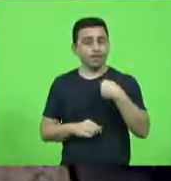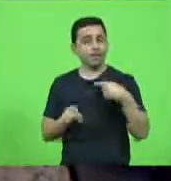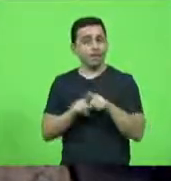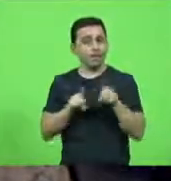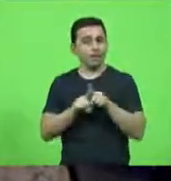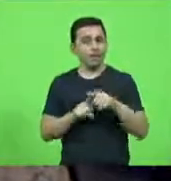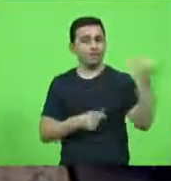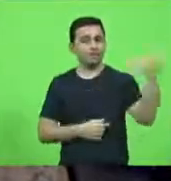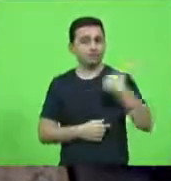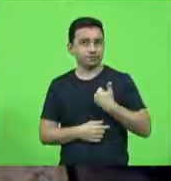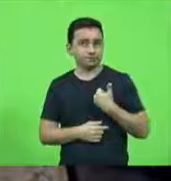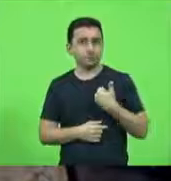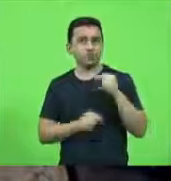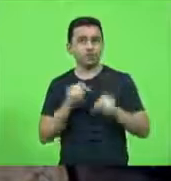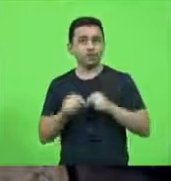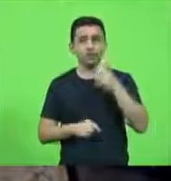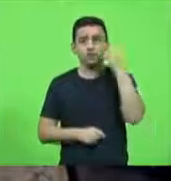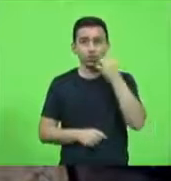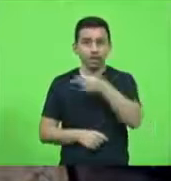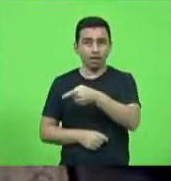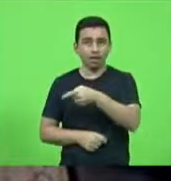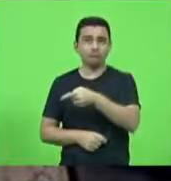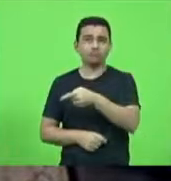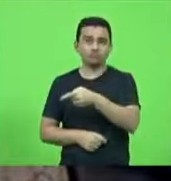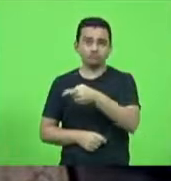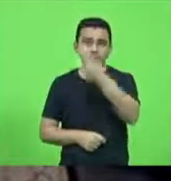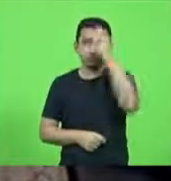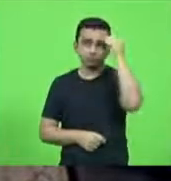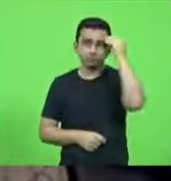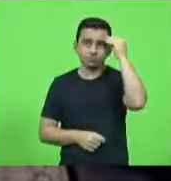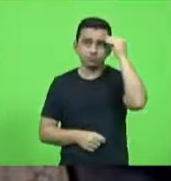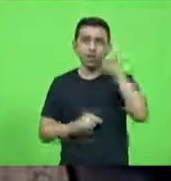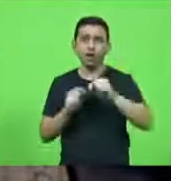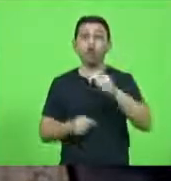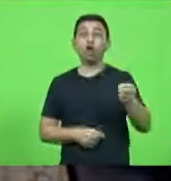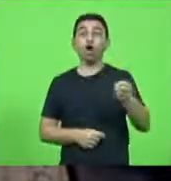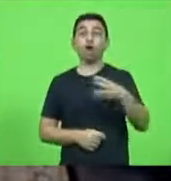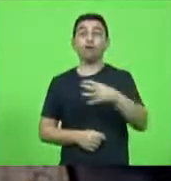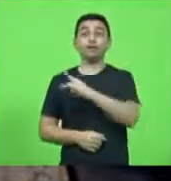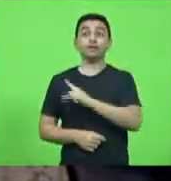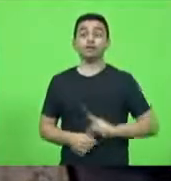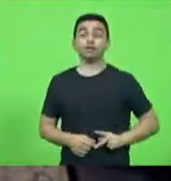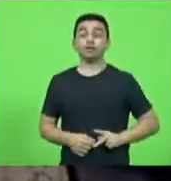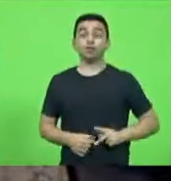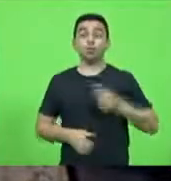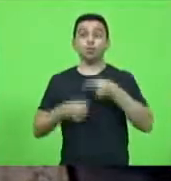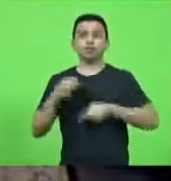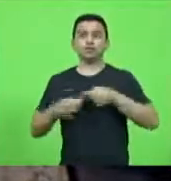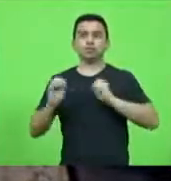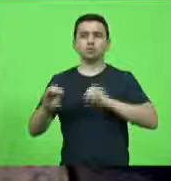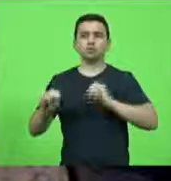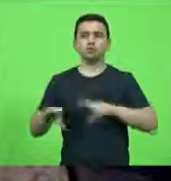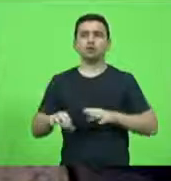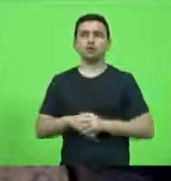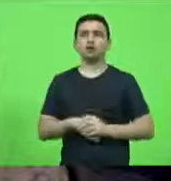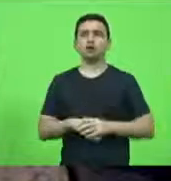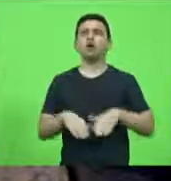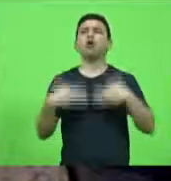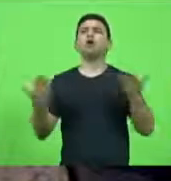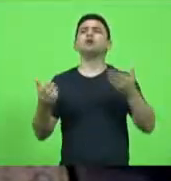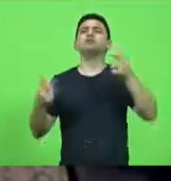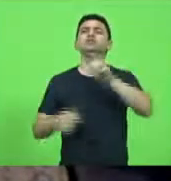sabendo, a deputada tende a ser a nova presidente da Comissão de Educação. Cadê a direita dessa